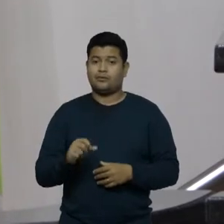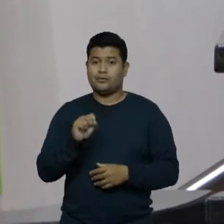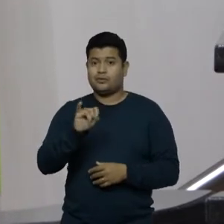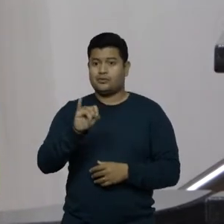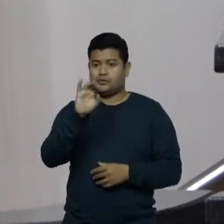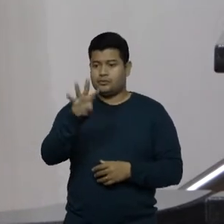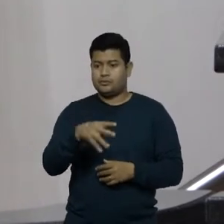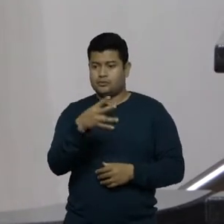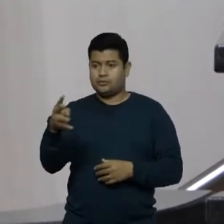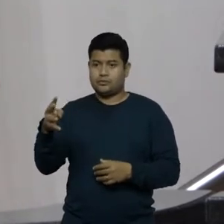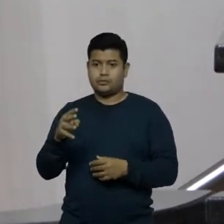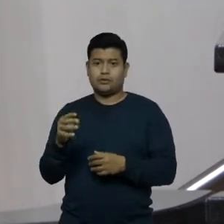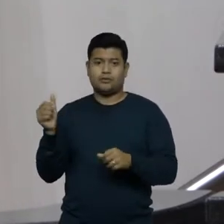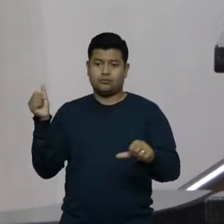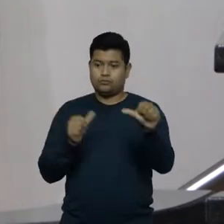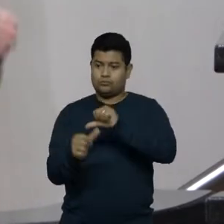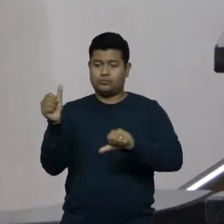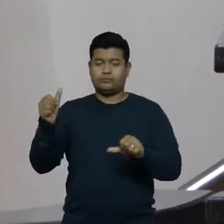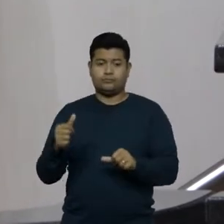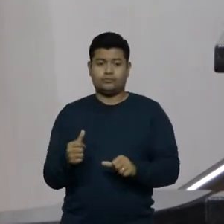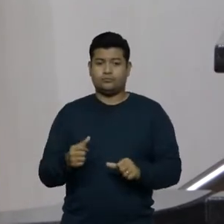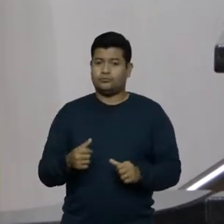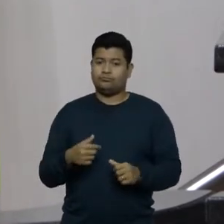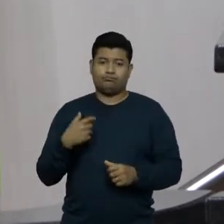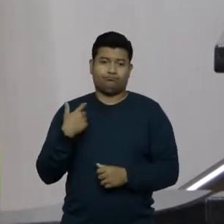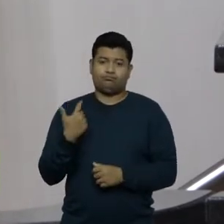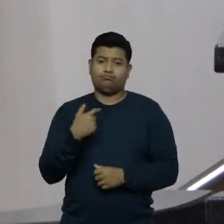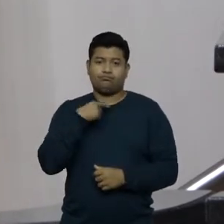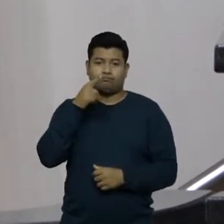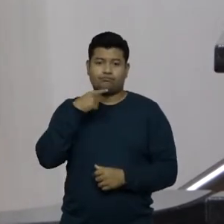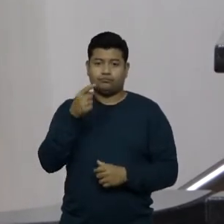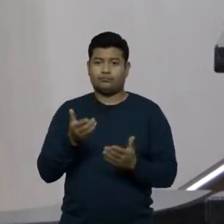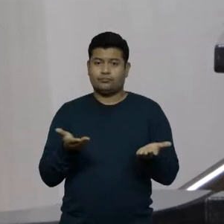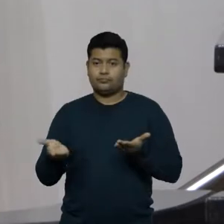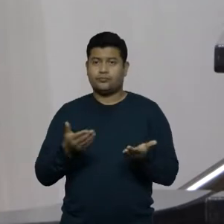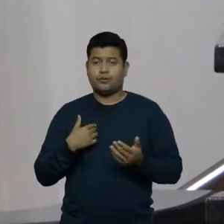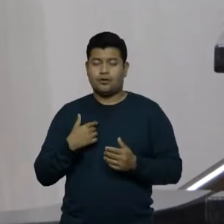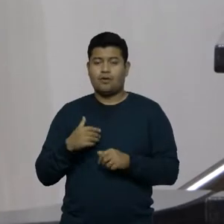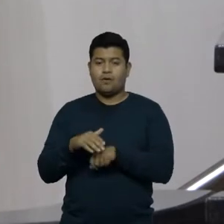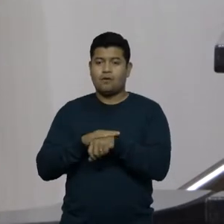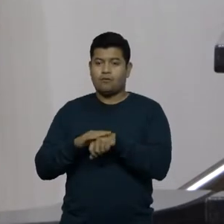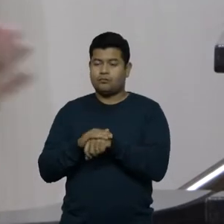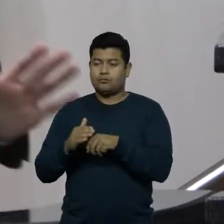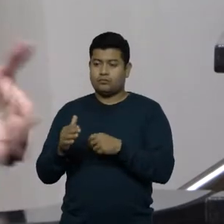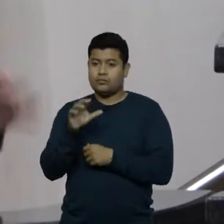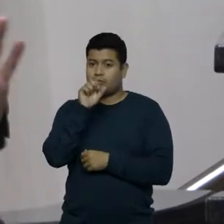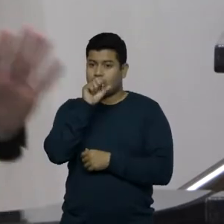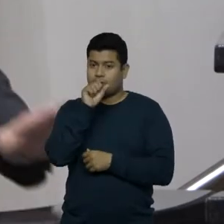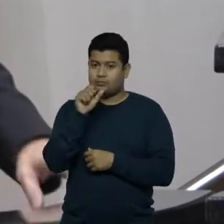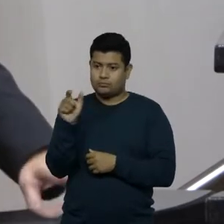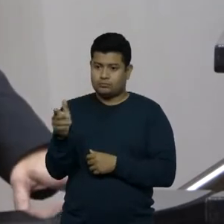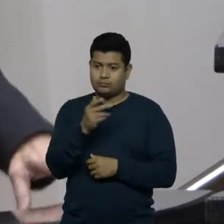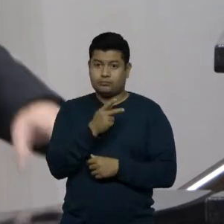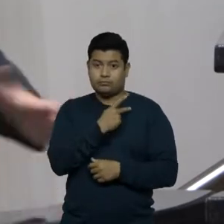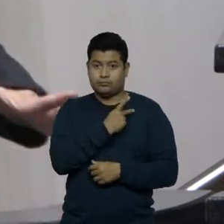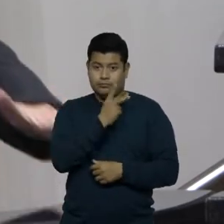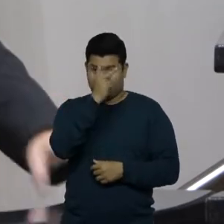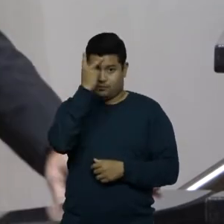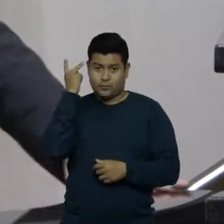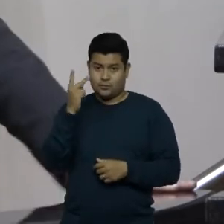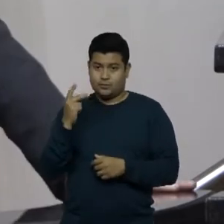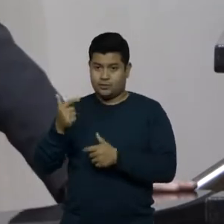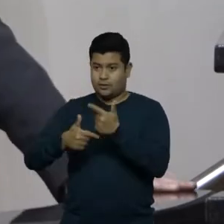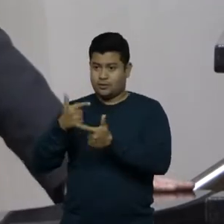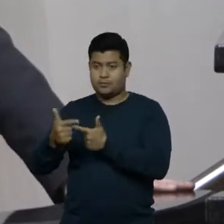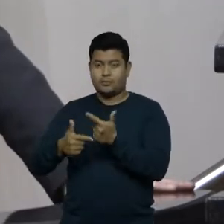planilha conversei com alguém de dentro do próprio governo no sábado que que diz que hora vai